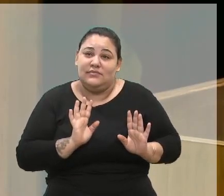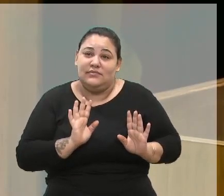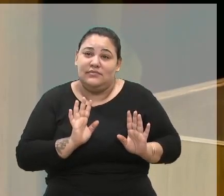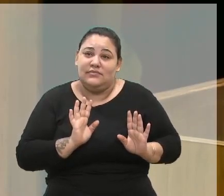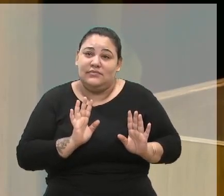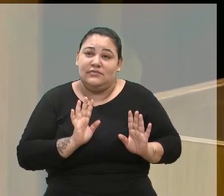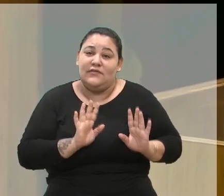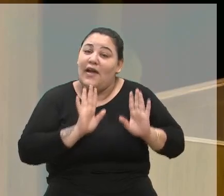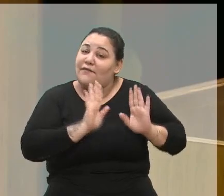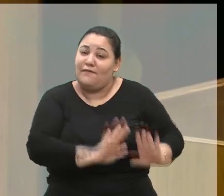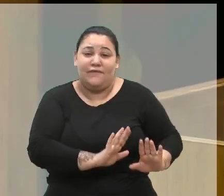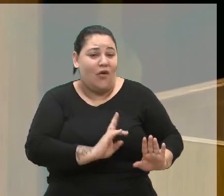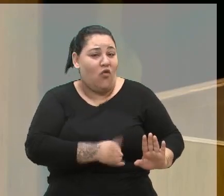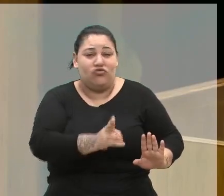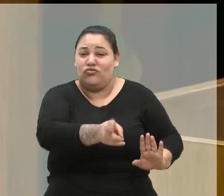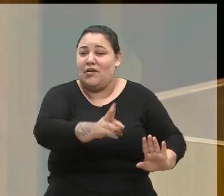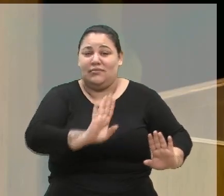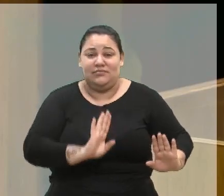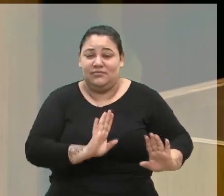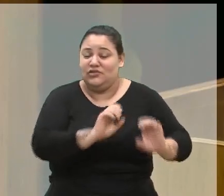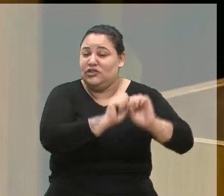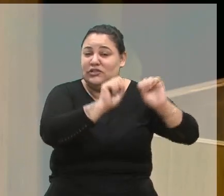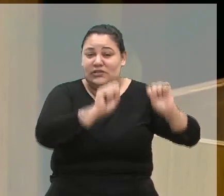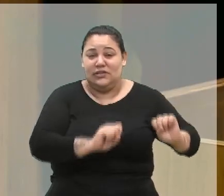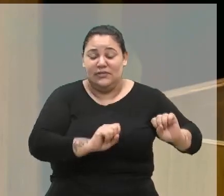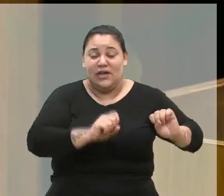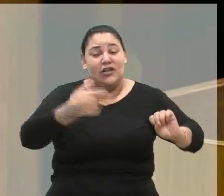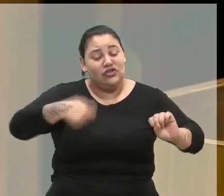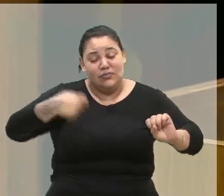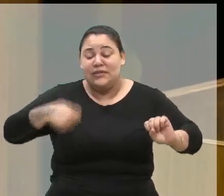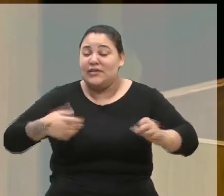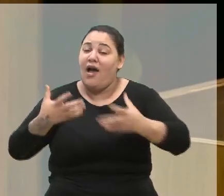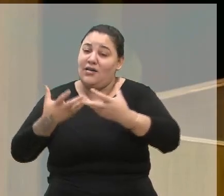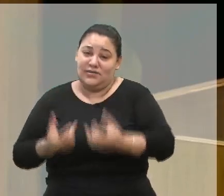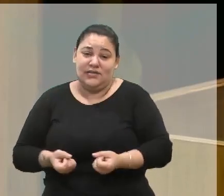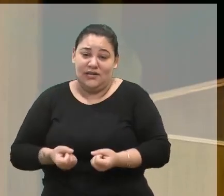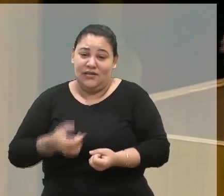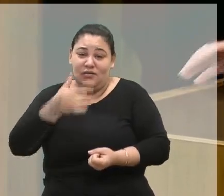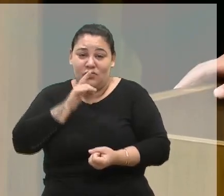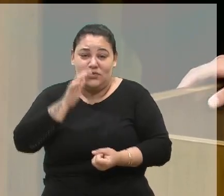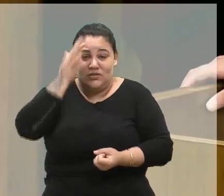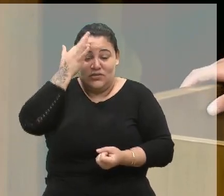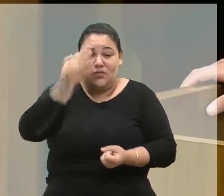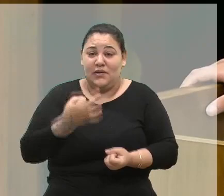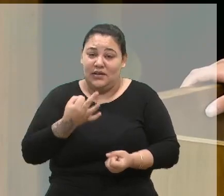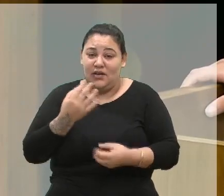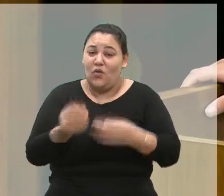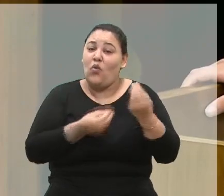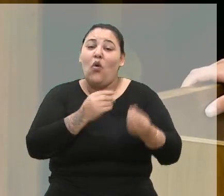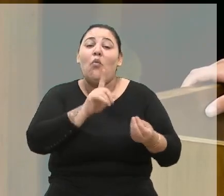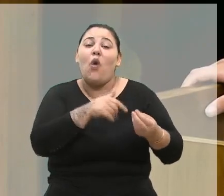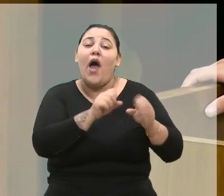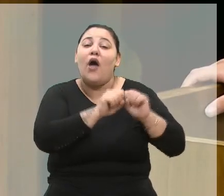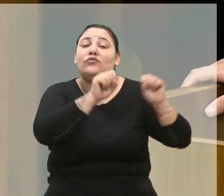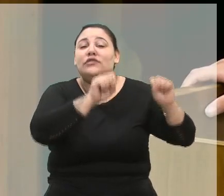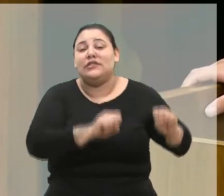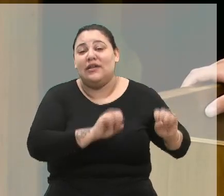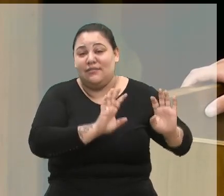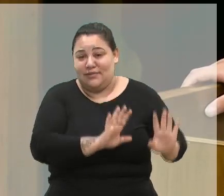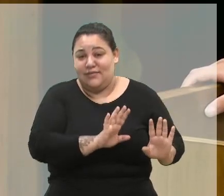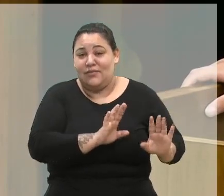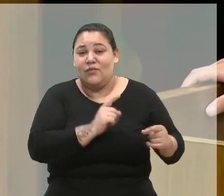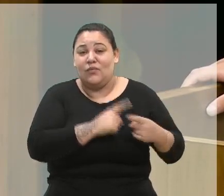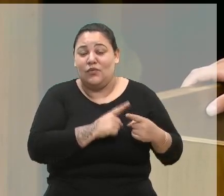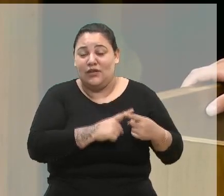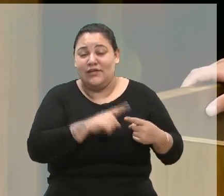para ficar. Então, de fato, a gente precisa se apropriar e entender cada vez mais, tendo essa certeza de que é